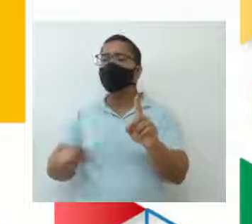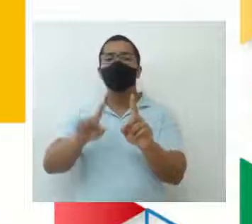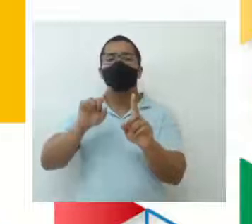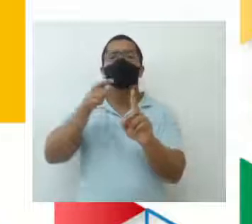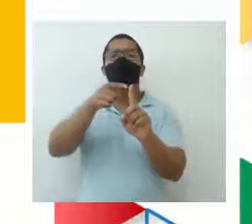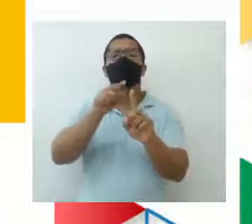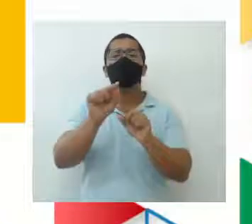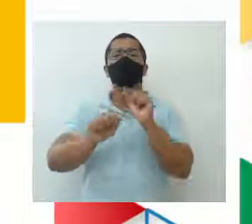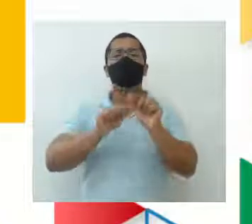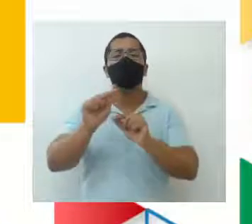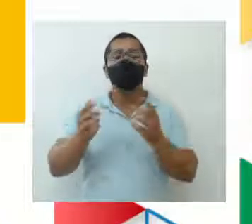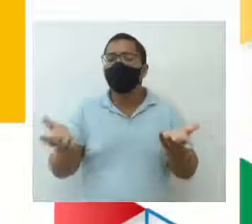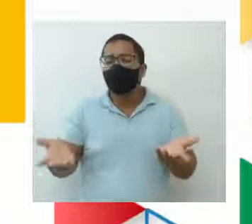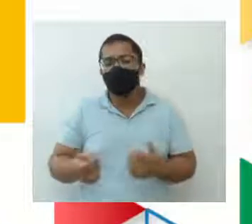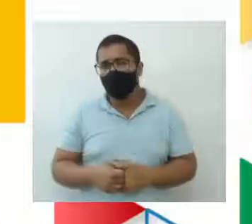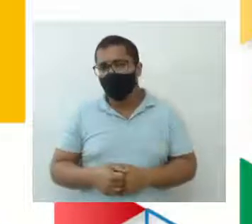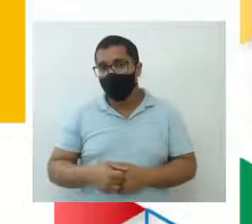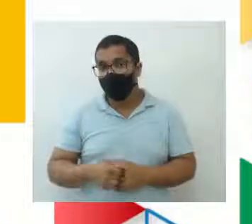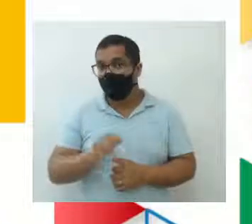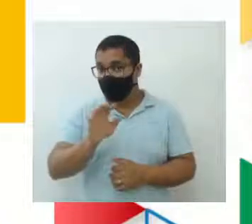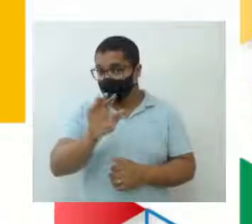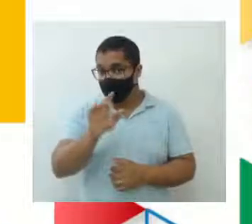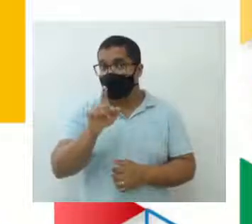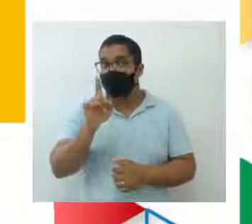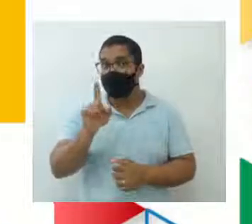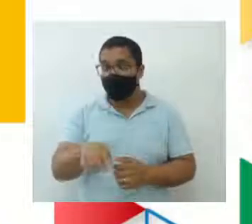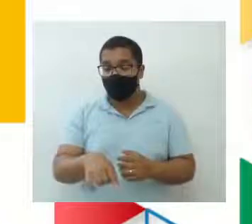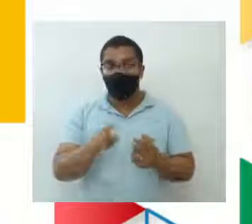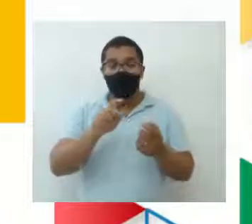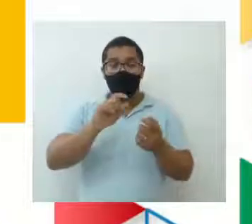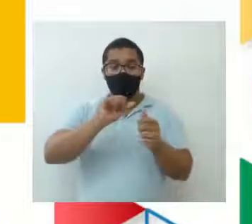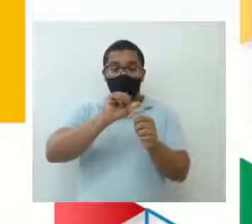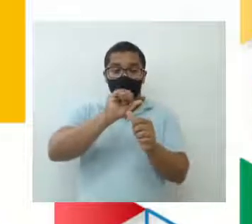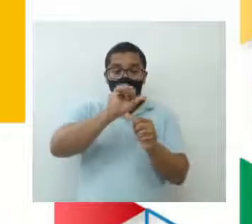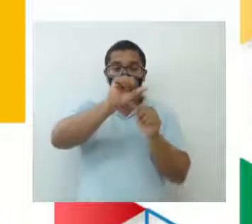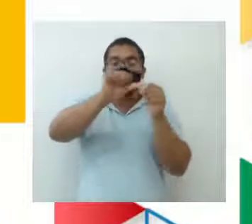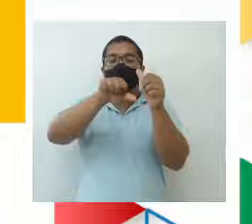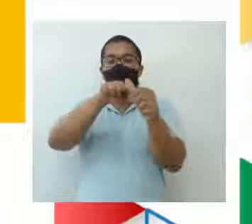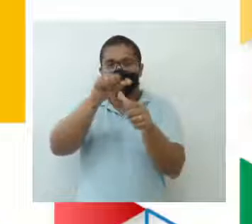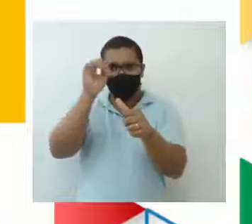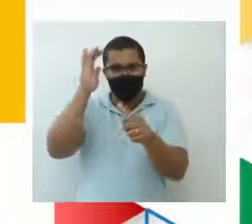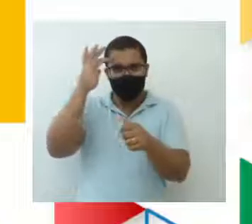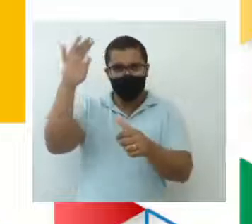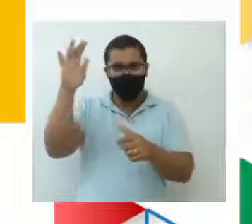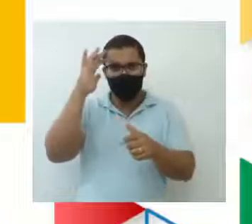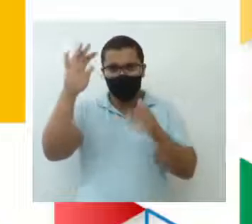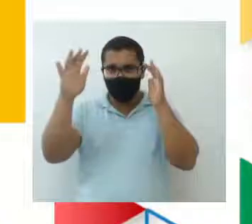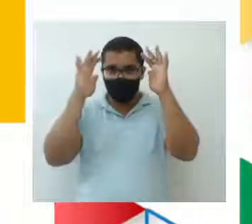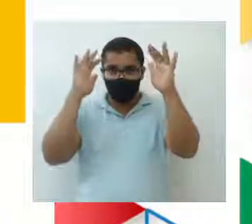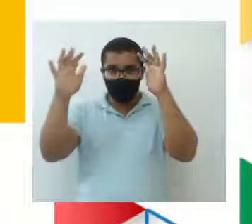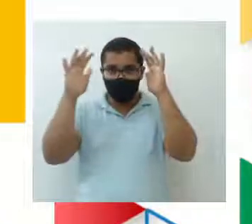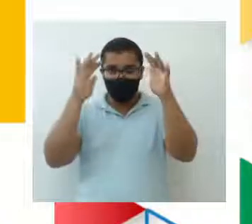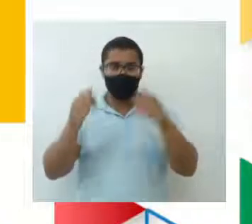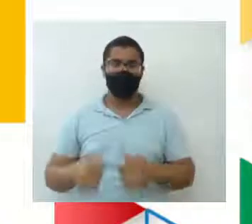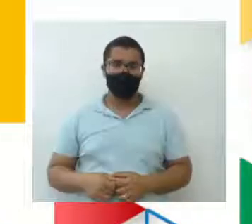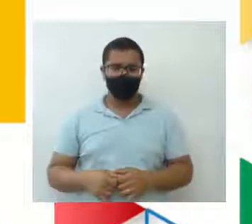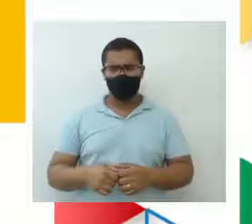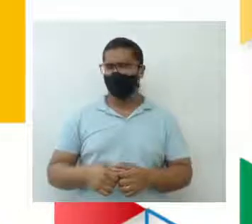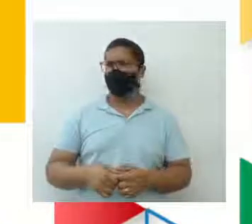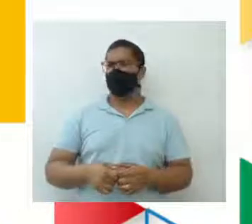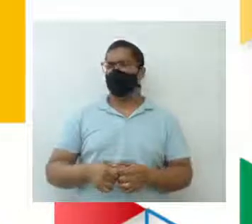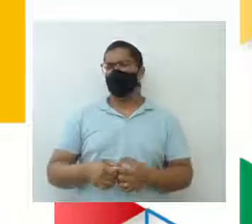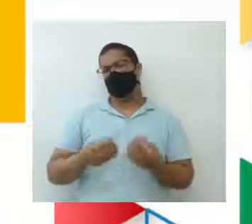sua fenomenologia, era a reformulação da filosofia. Como assim? Vocês podem perguntar.